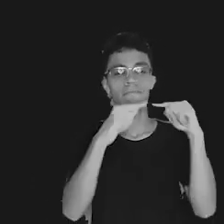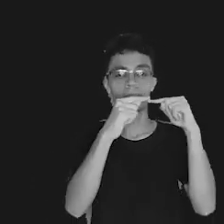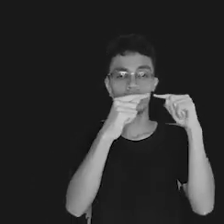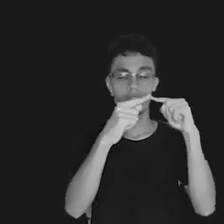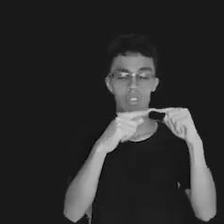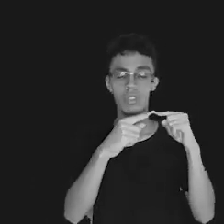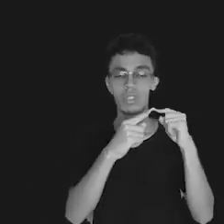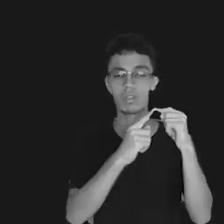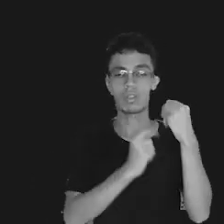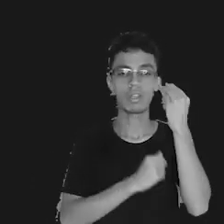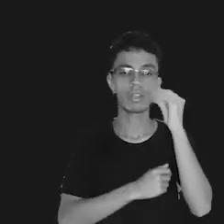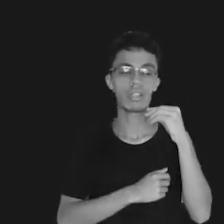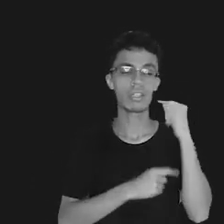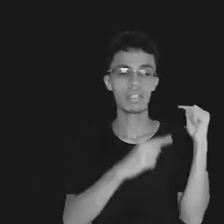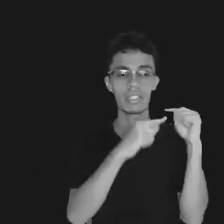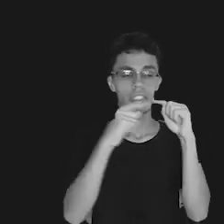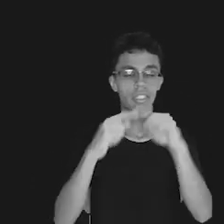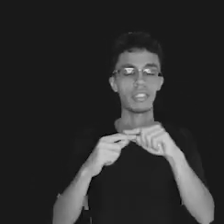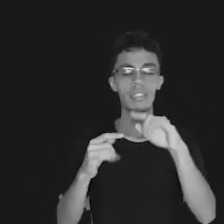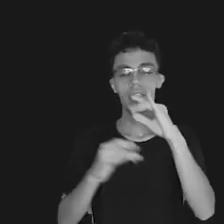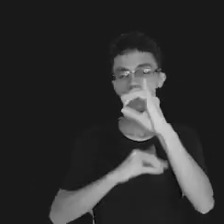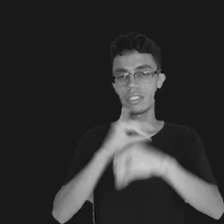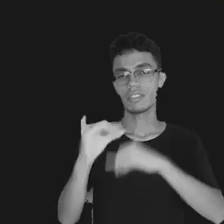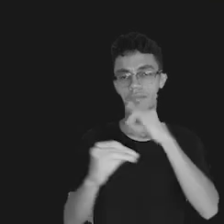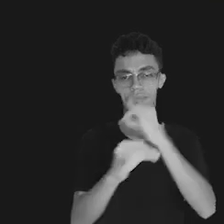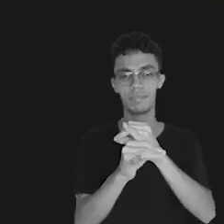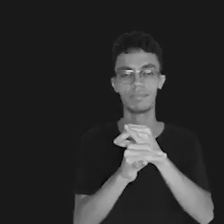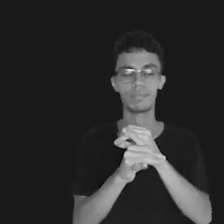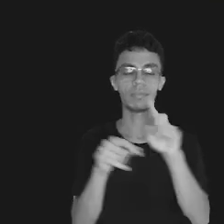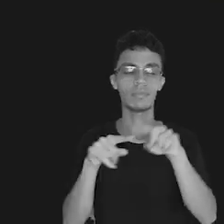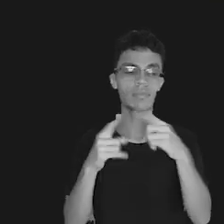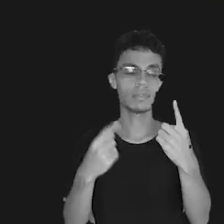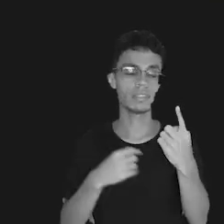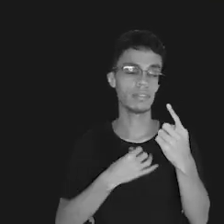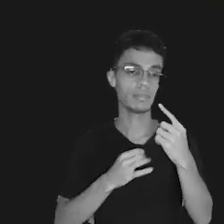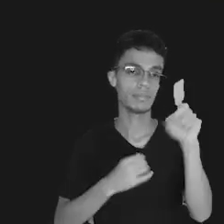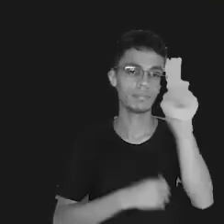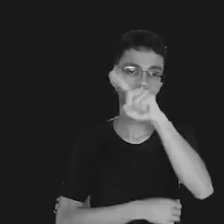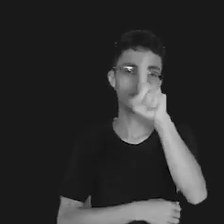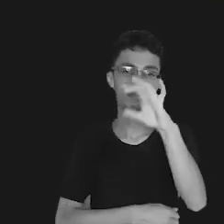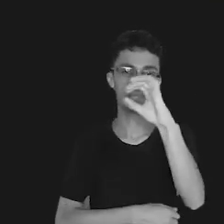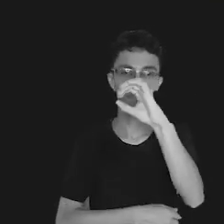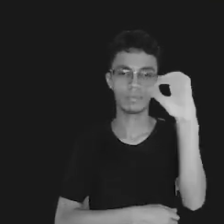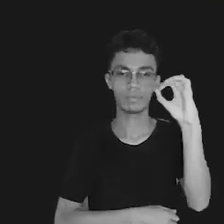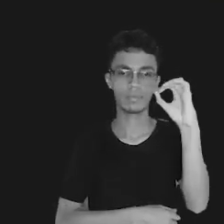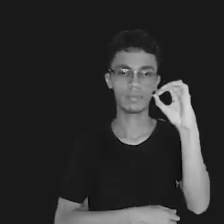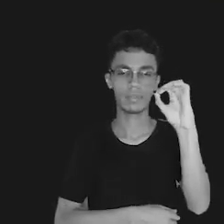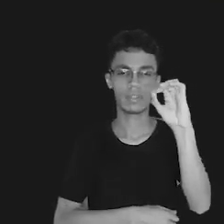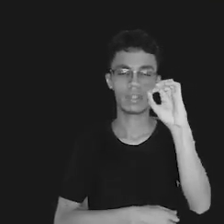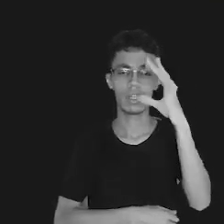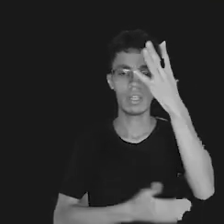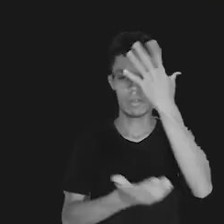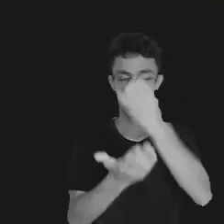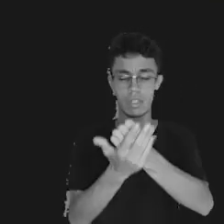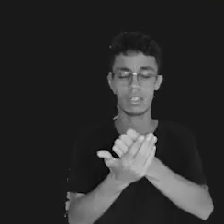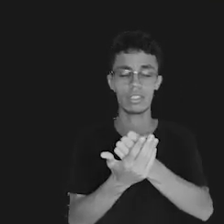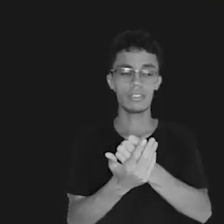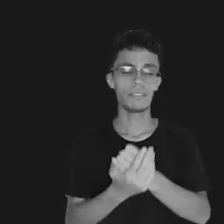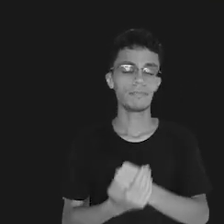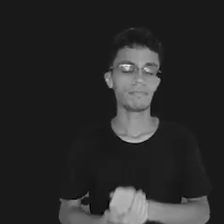de experimento relacionado à internet e tudo mais, mas o Zoom, por ele ter